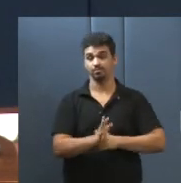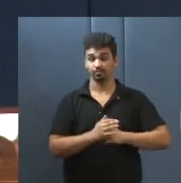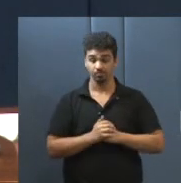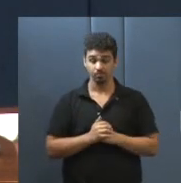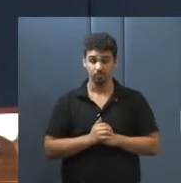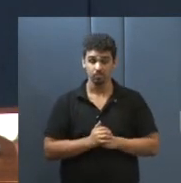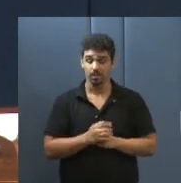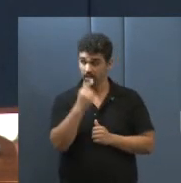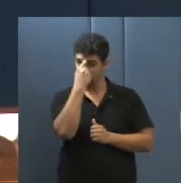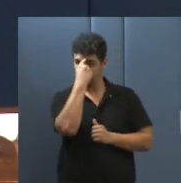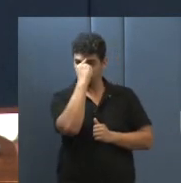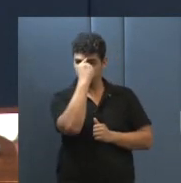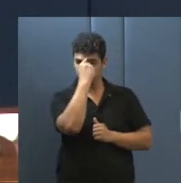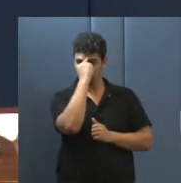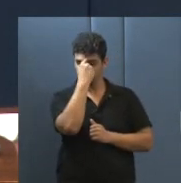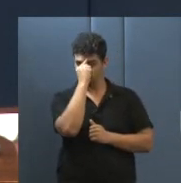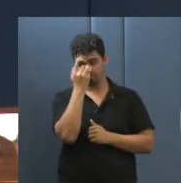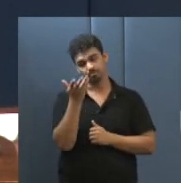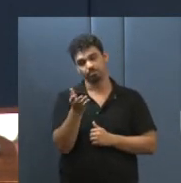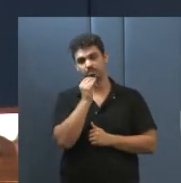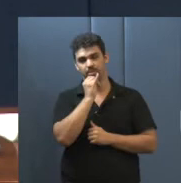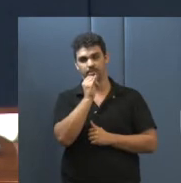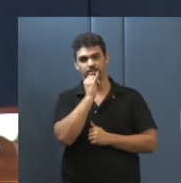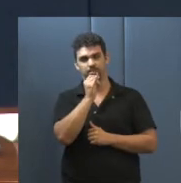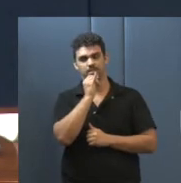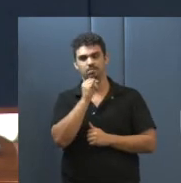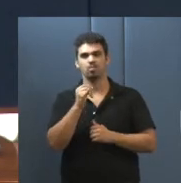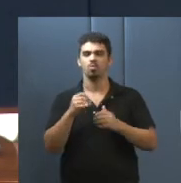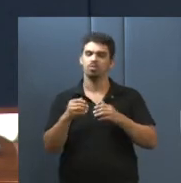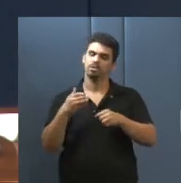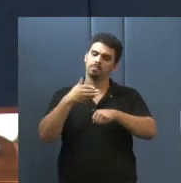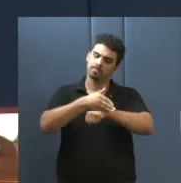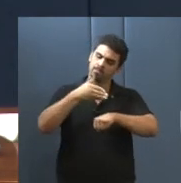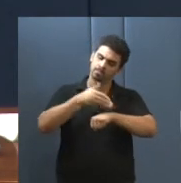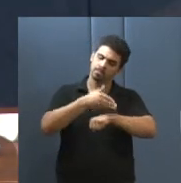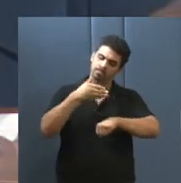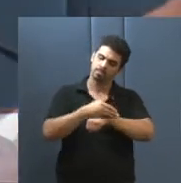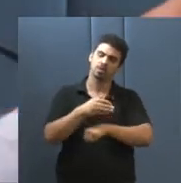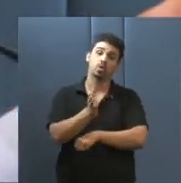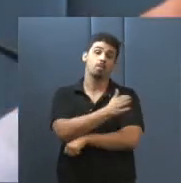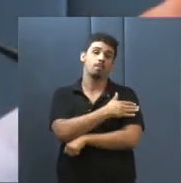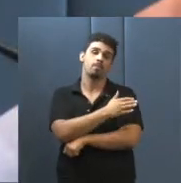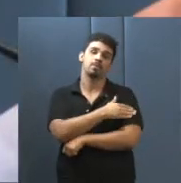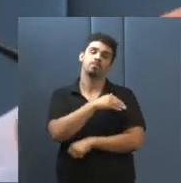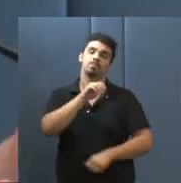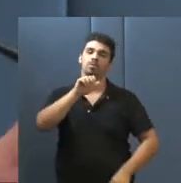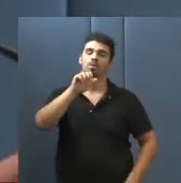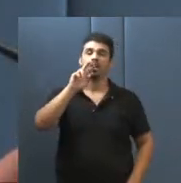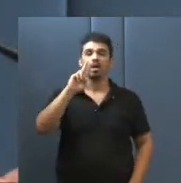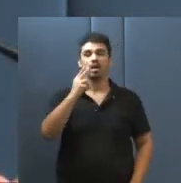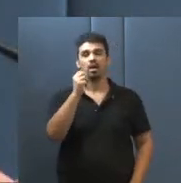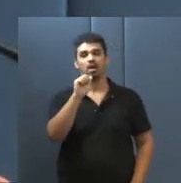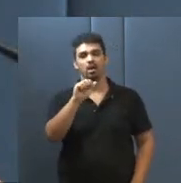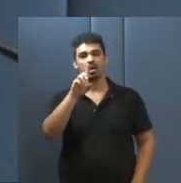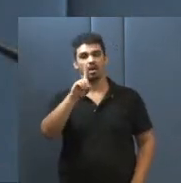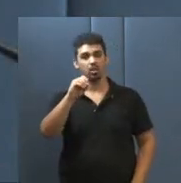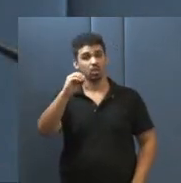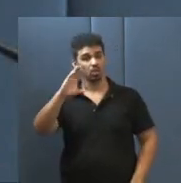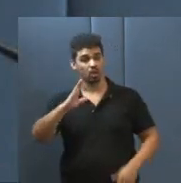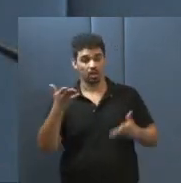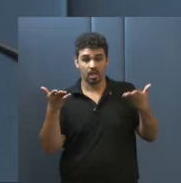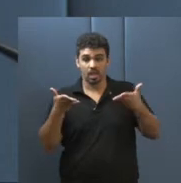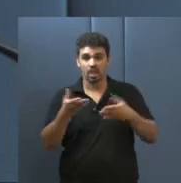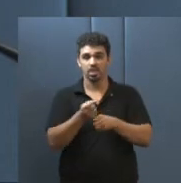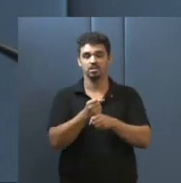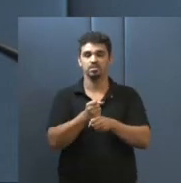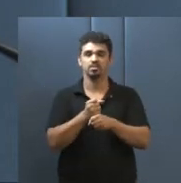da Índia, eles começaram a frequentar as reuniões como membro ad hoc esse ano. Eu acho que começaram em abril